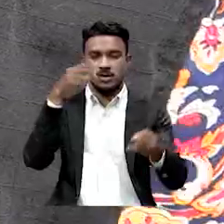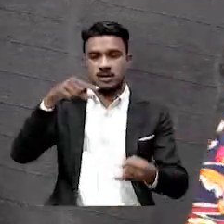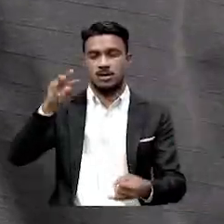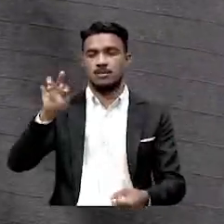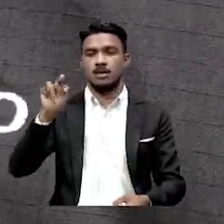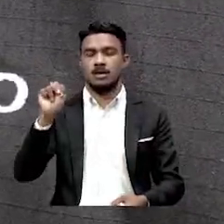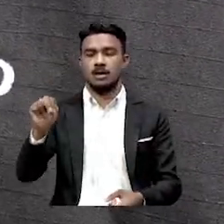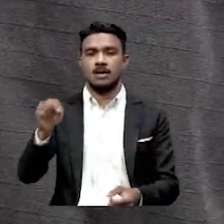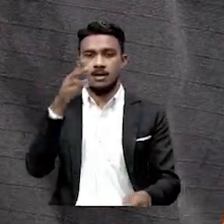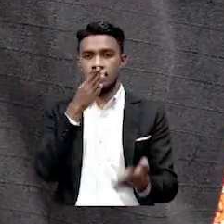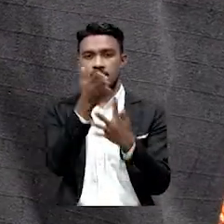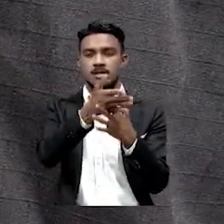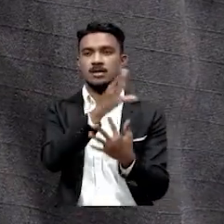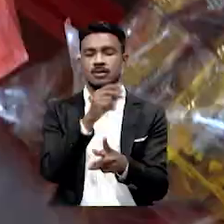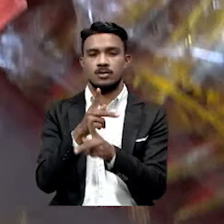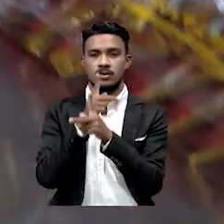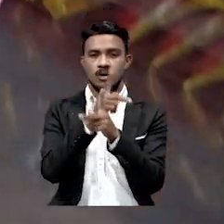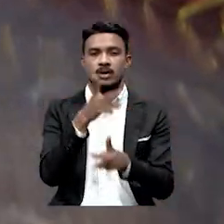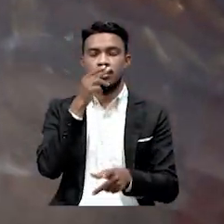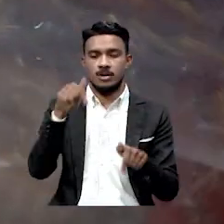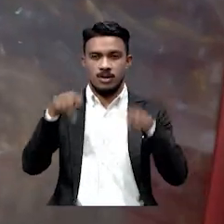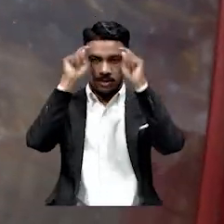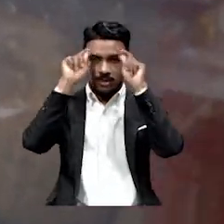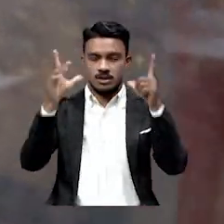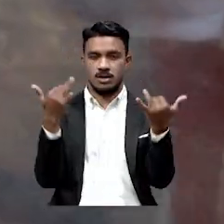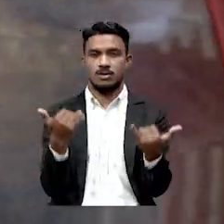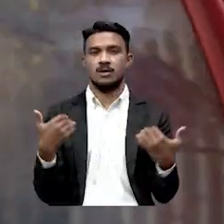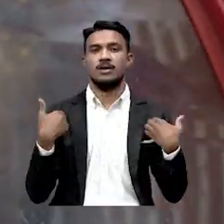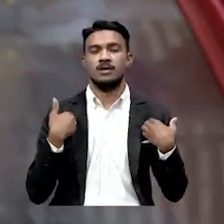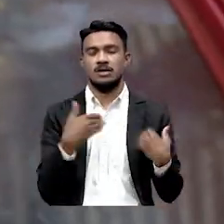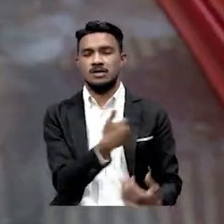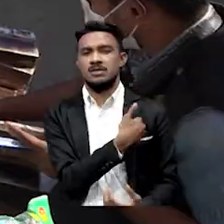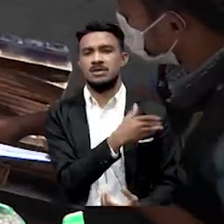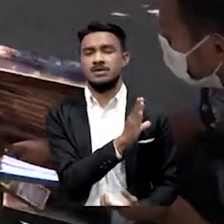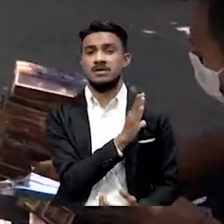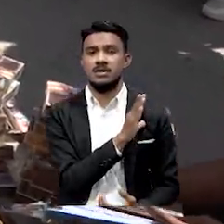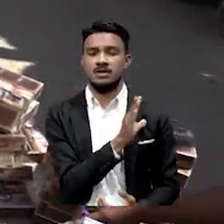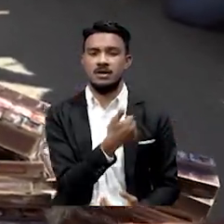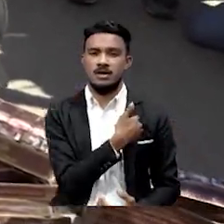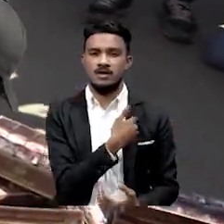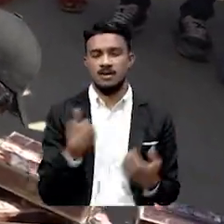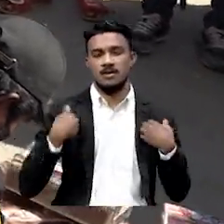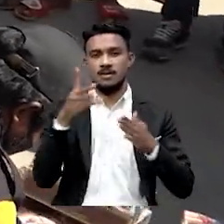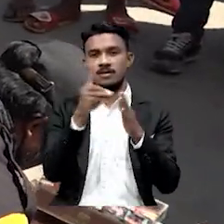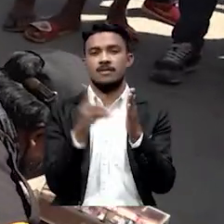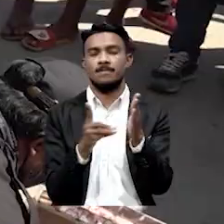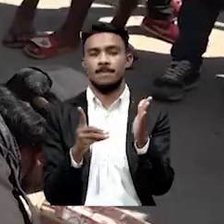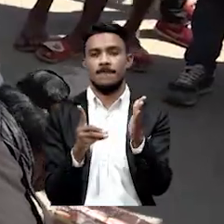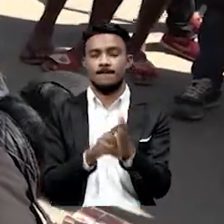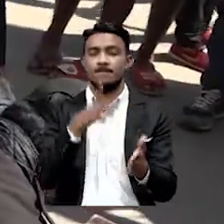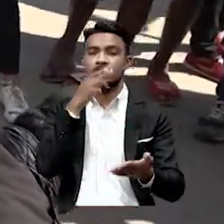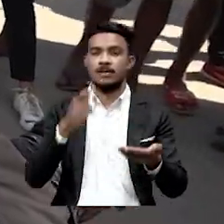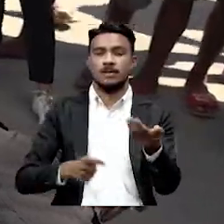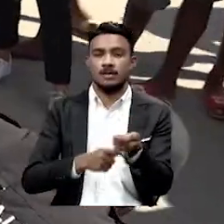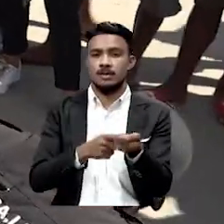Aliança Nacional Controlo Tabaco iha Timor-Leste, dadau ne sedau iha dados nebe certeza pa tabaco eletrônico